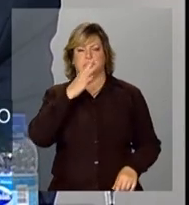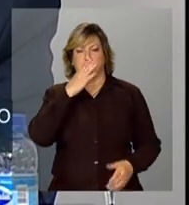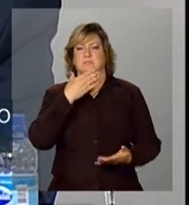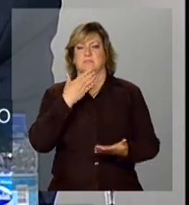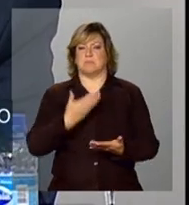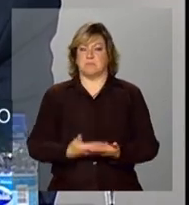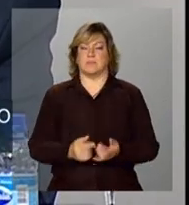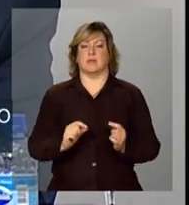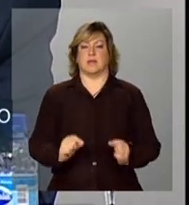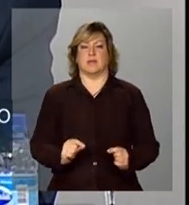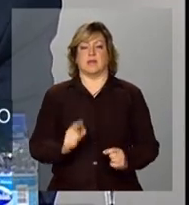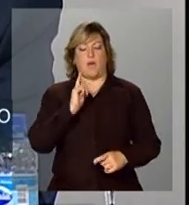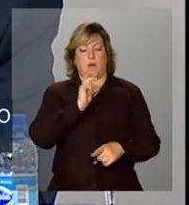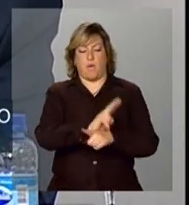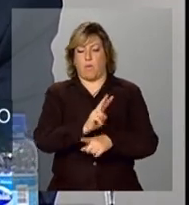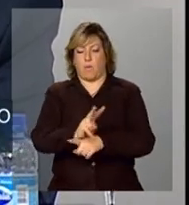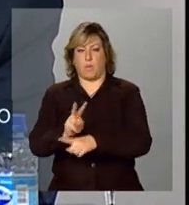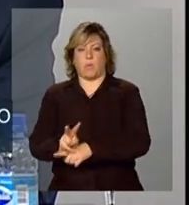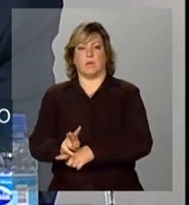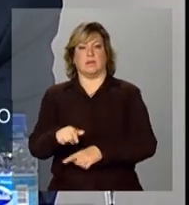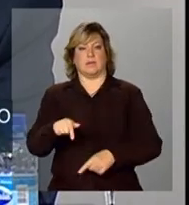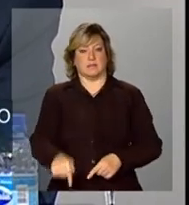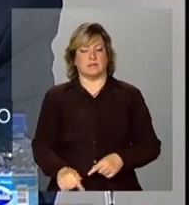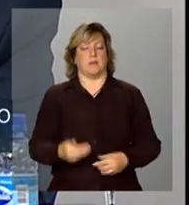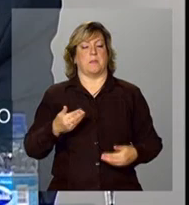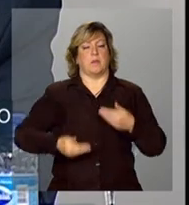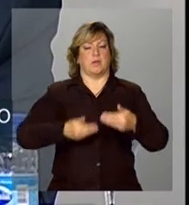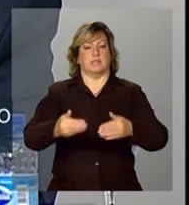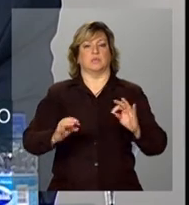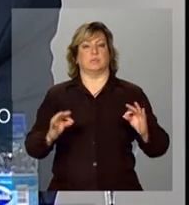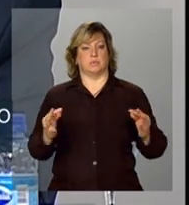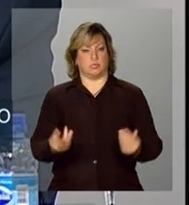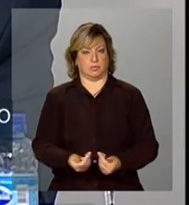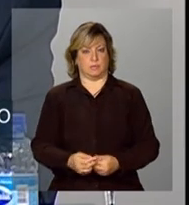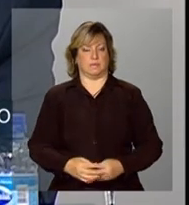de acompanhamento desse processo todo.